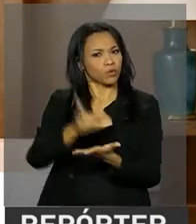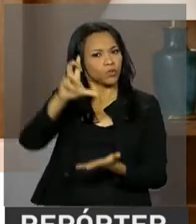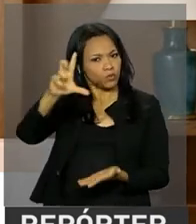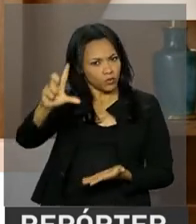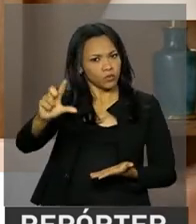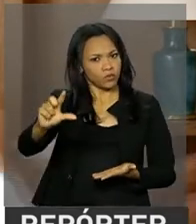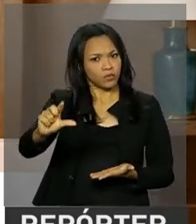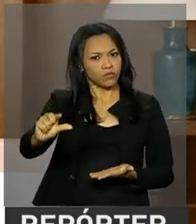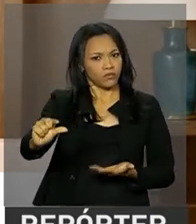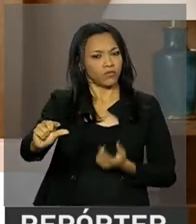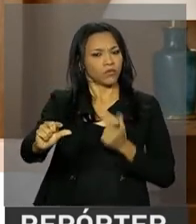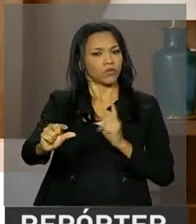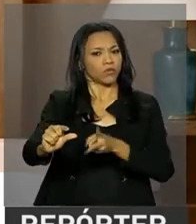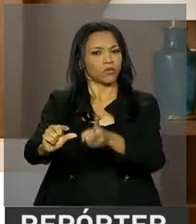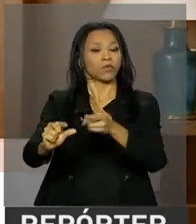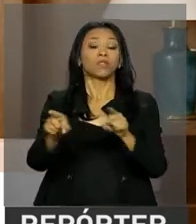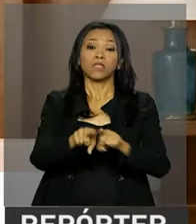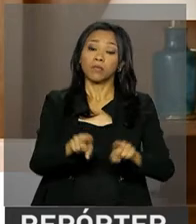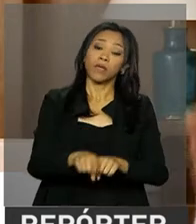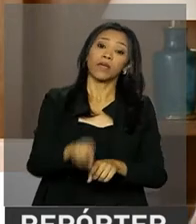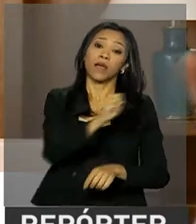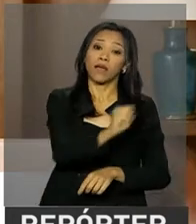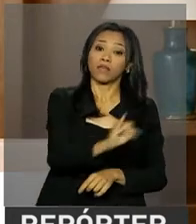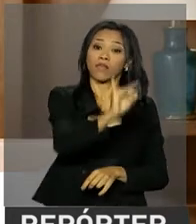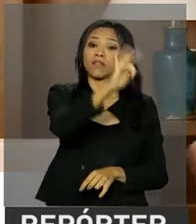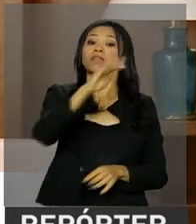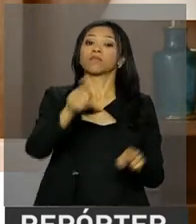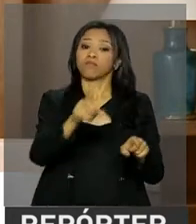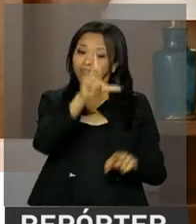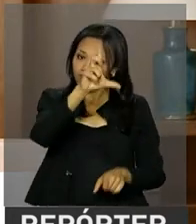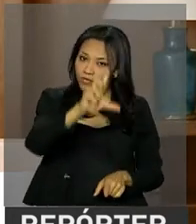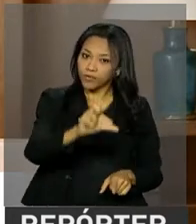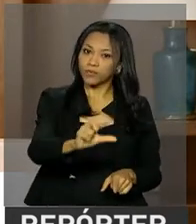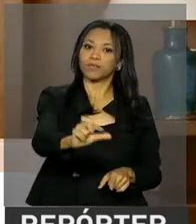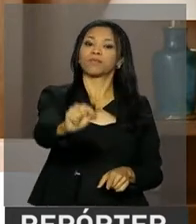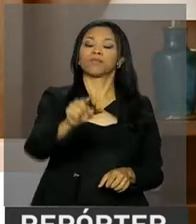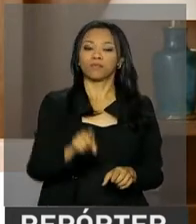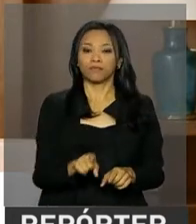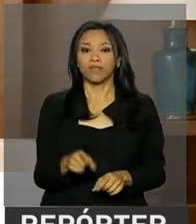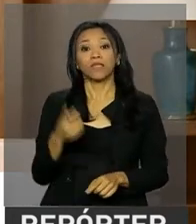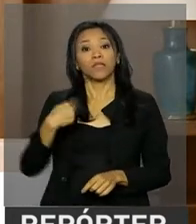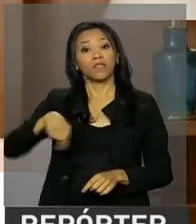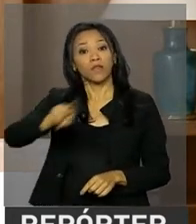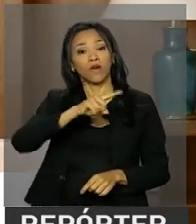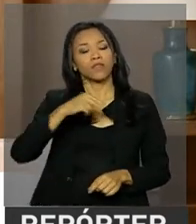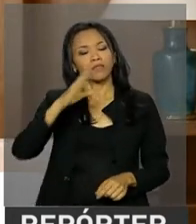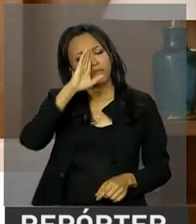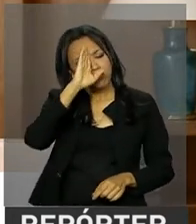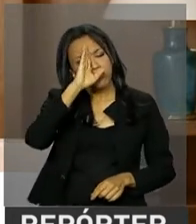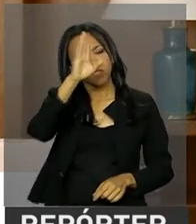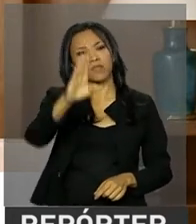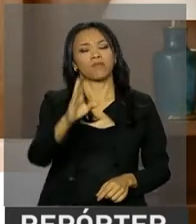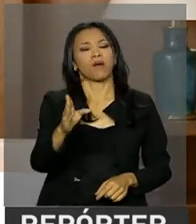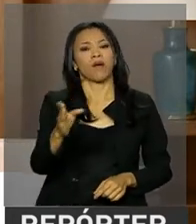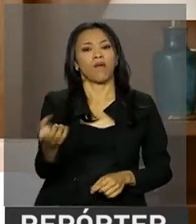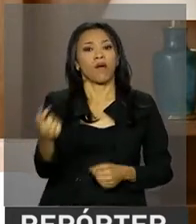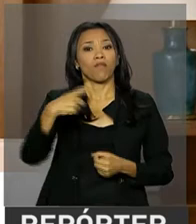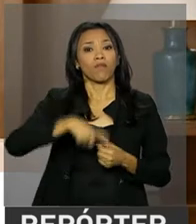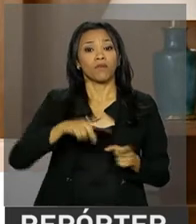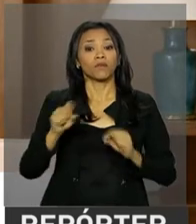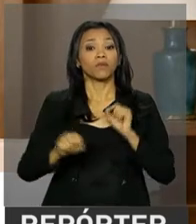com isso a inflação também seja mais baixa e com isso eles têm uma volta do principal fator nós negros no brasil